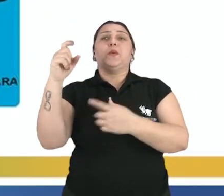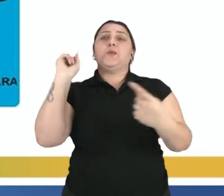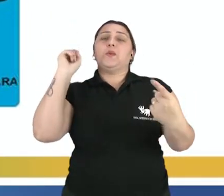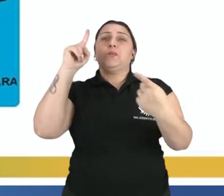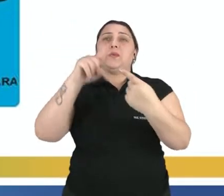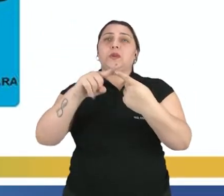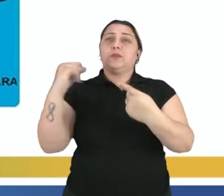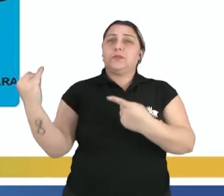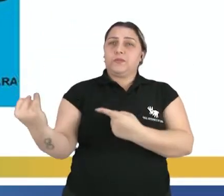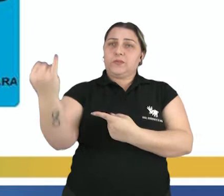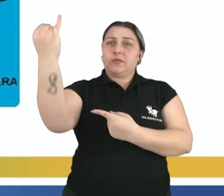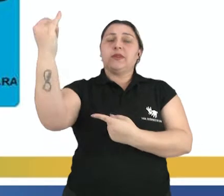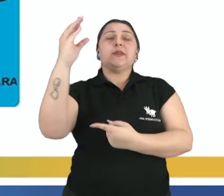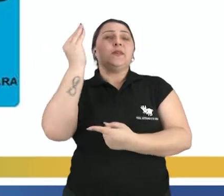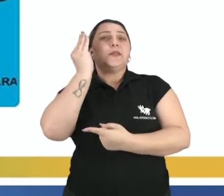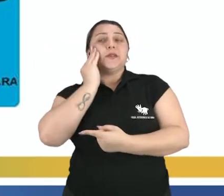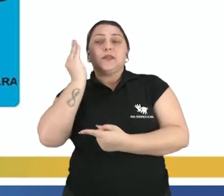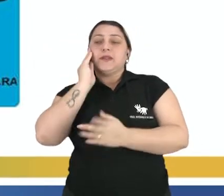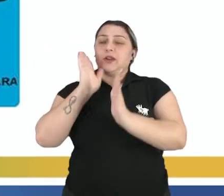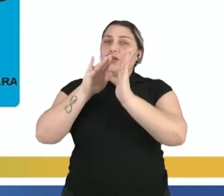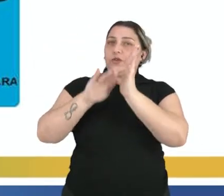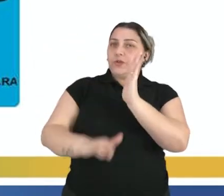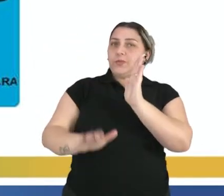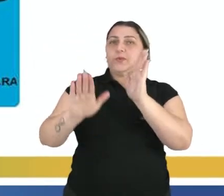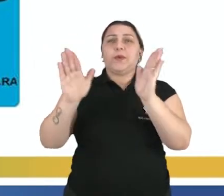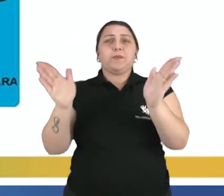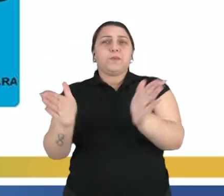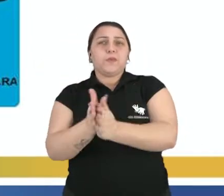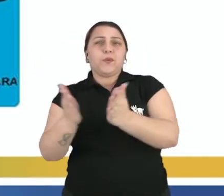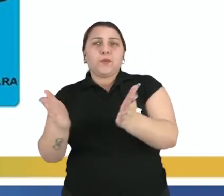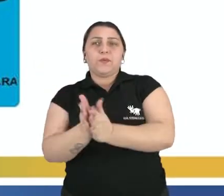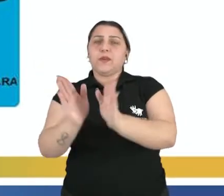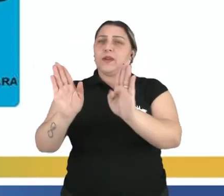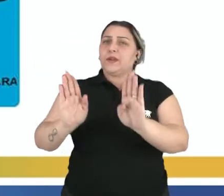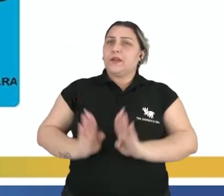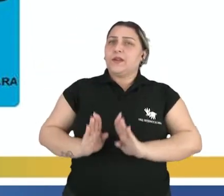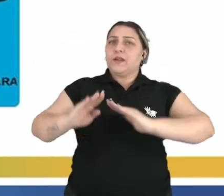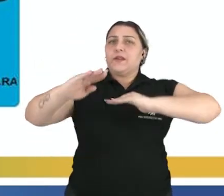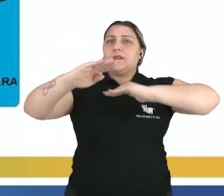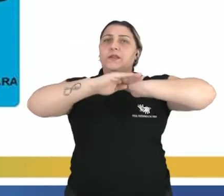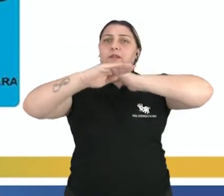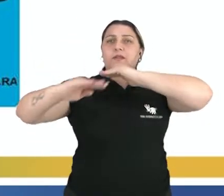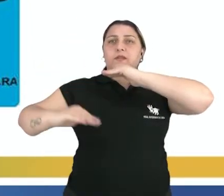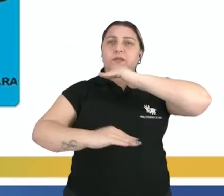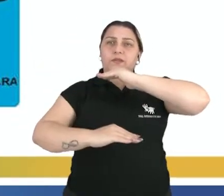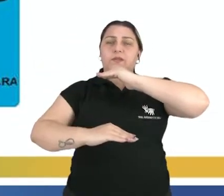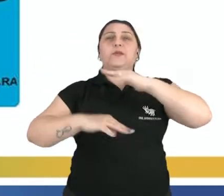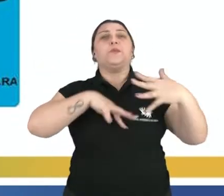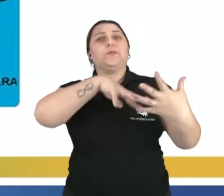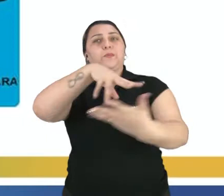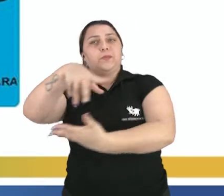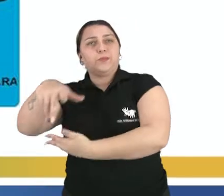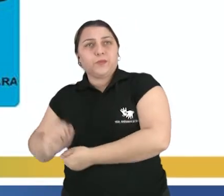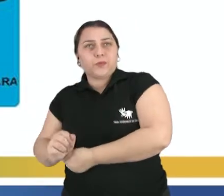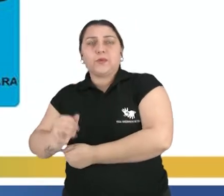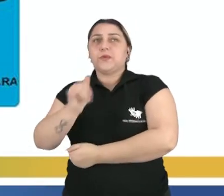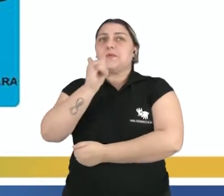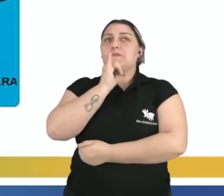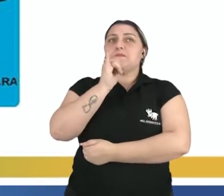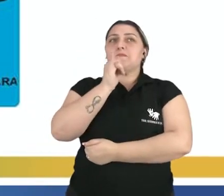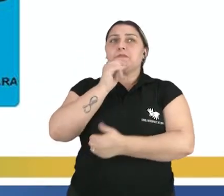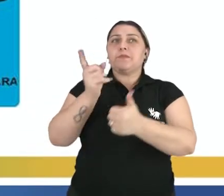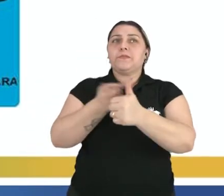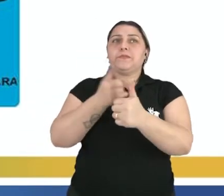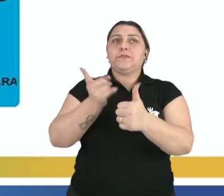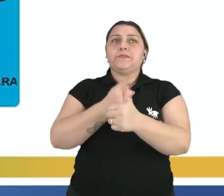objetivos fundamentais para tentar minimizar a situação da pobreza, da desigualdade social a nível de mundo. Por exemplo, o